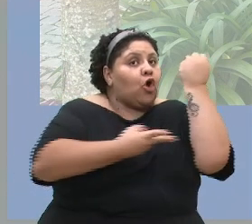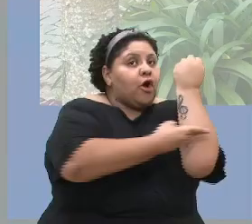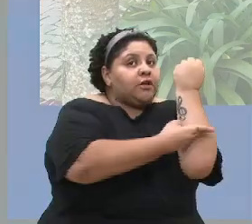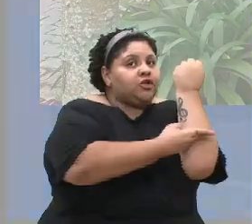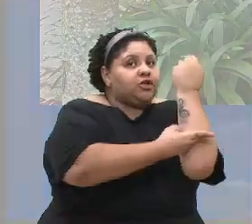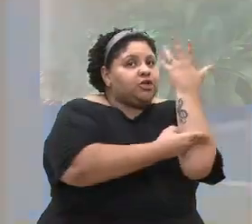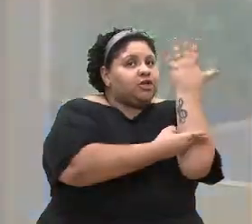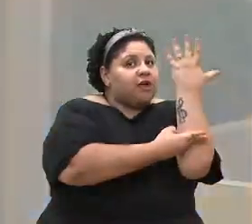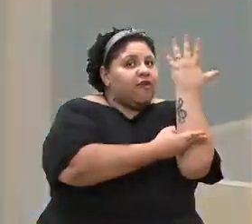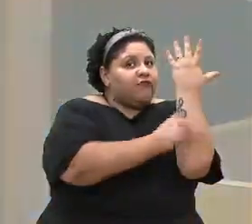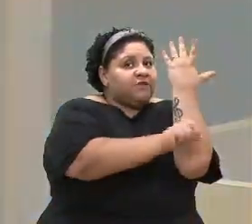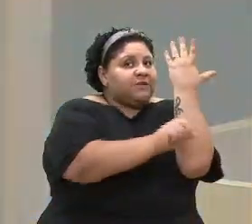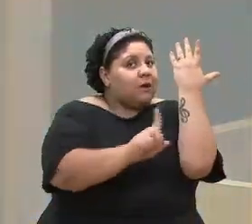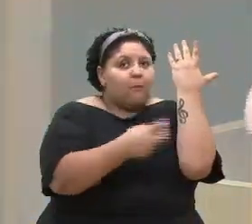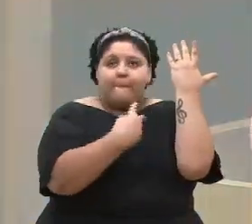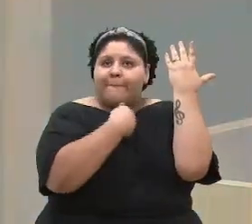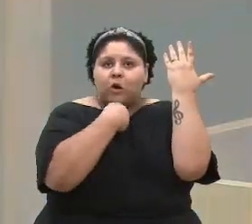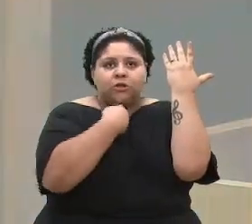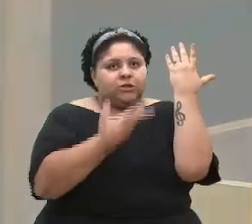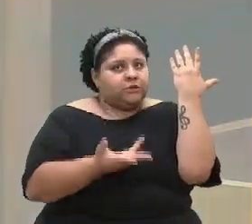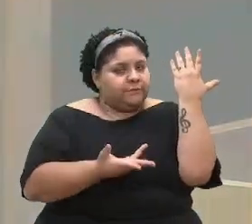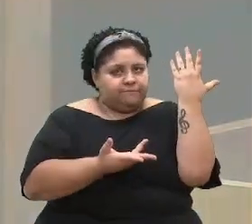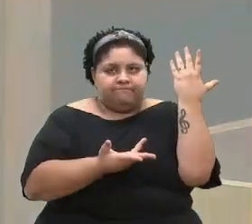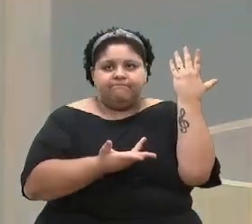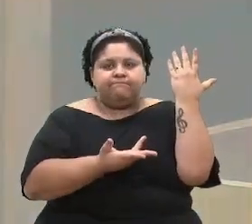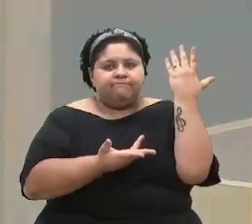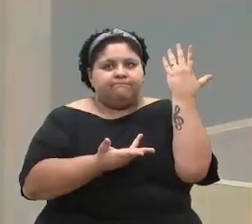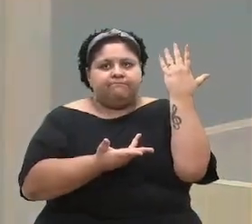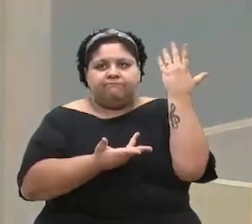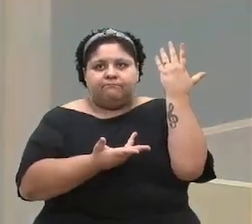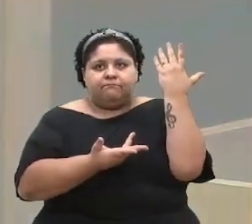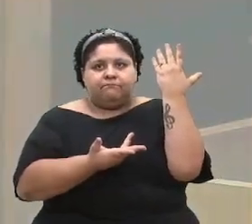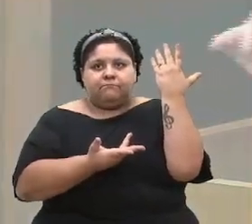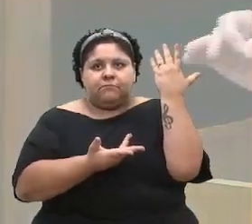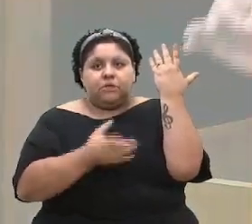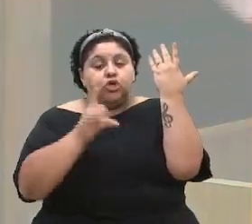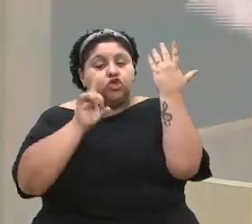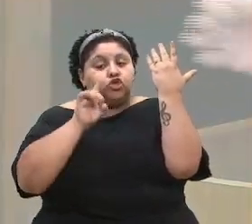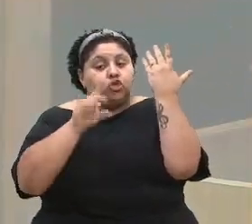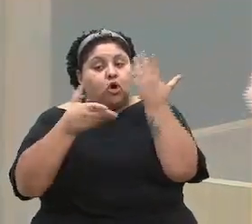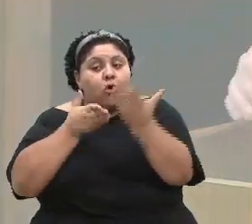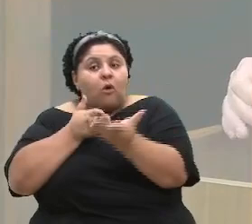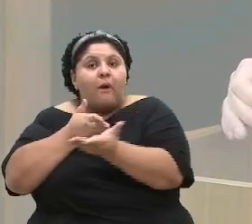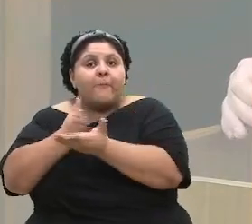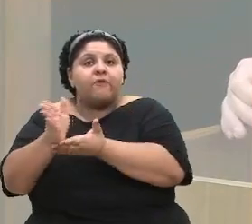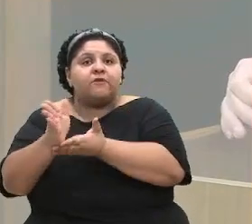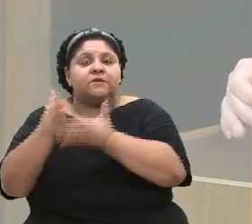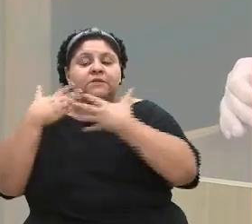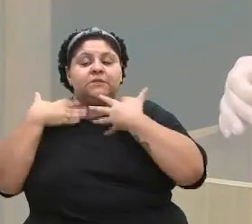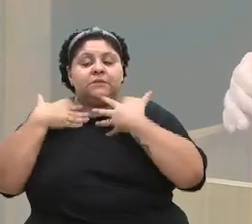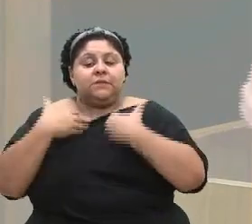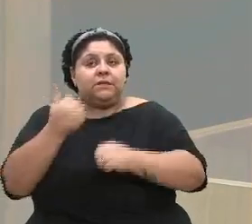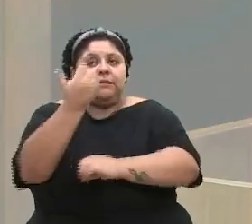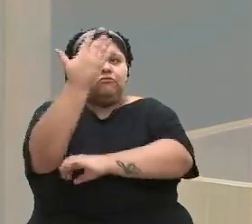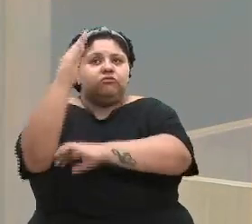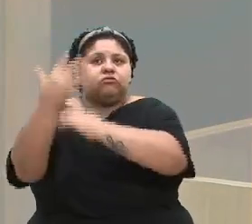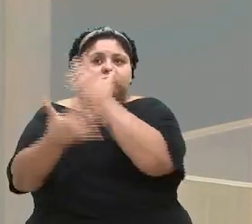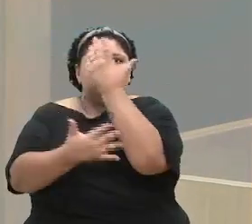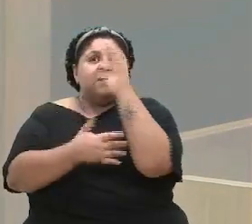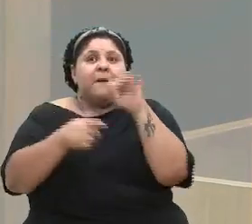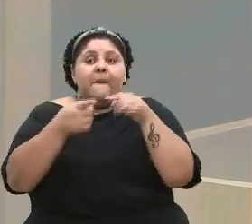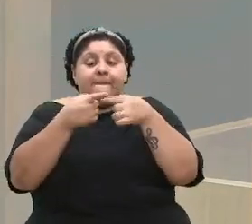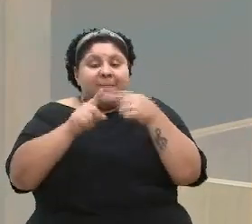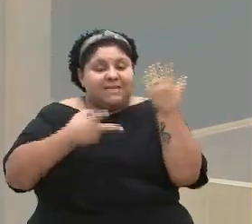vezes, né, a pessoa diz, então eu vou ali e vou cortar a árvore. Corte só com autorização da Secretaria do Meio Ambiente. Mas a